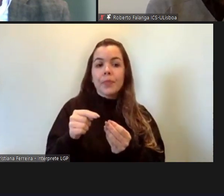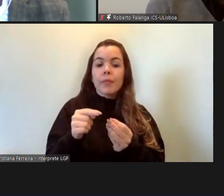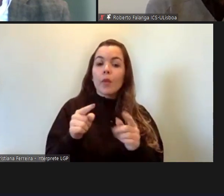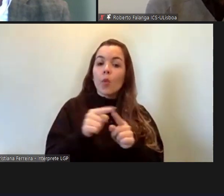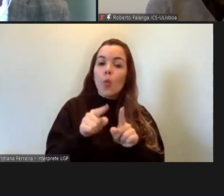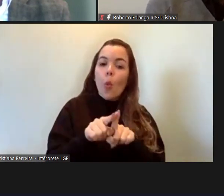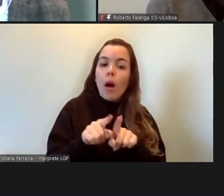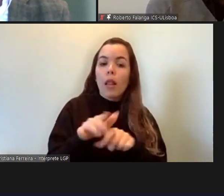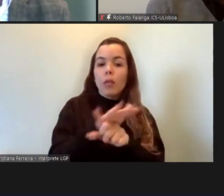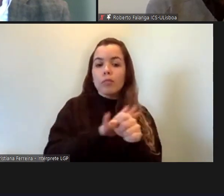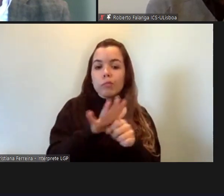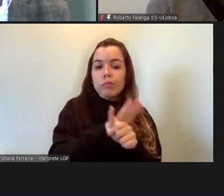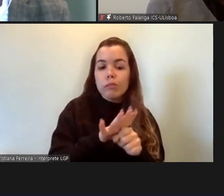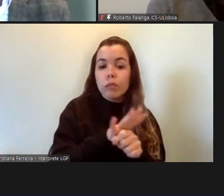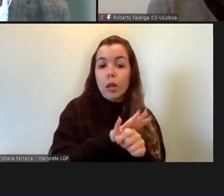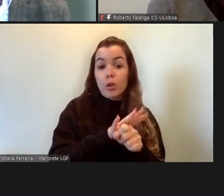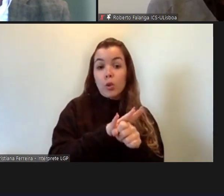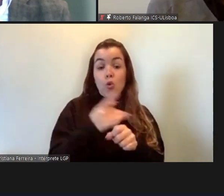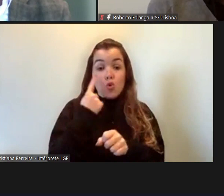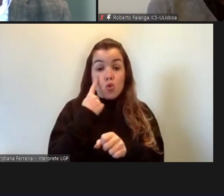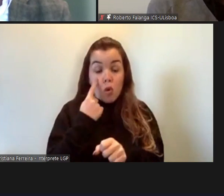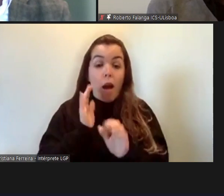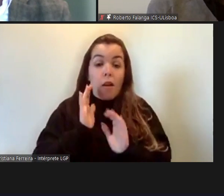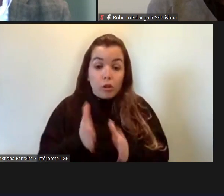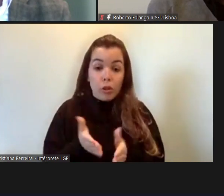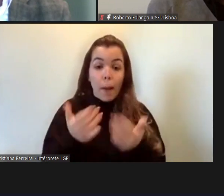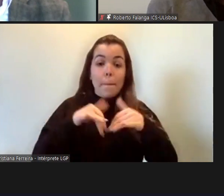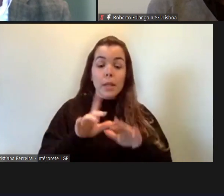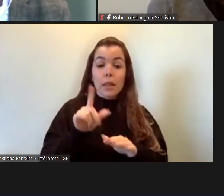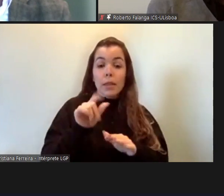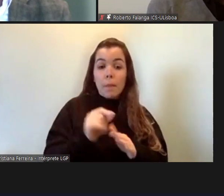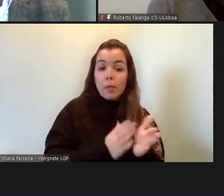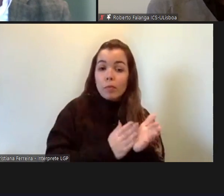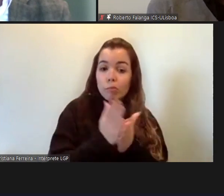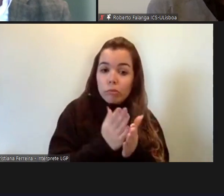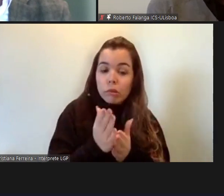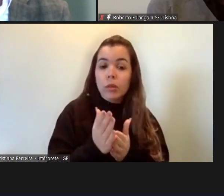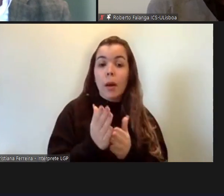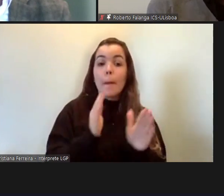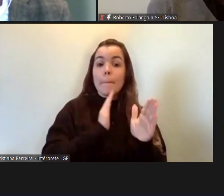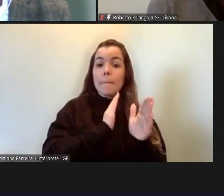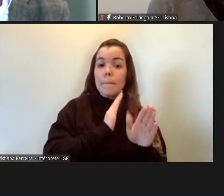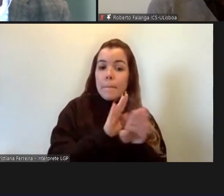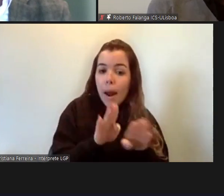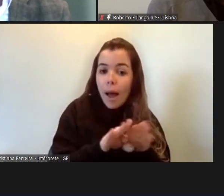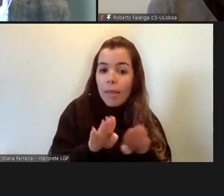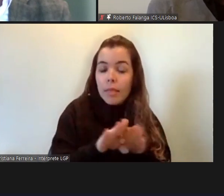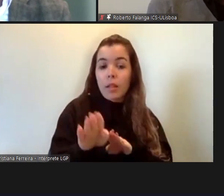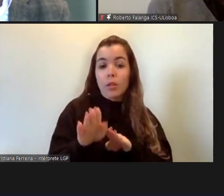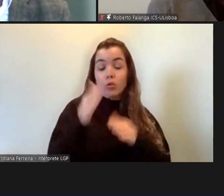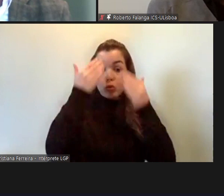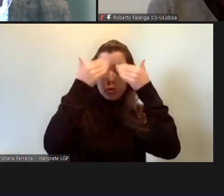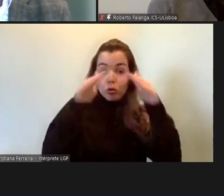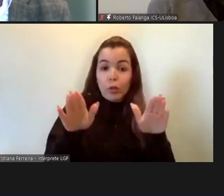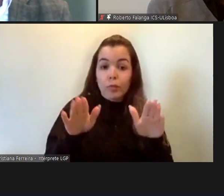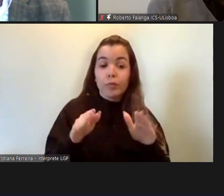contexto de experimentação, mas também de estabelecimento de práticas de democracia participativa. Os